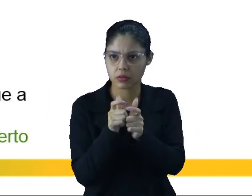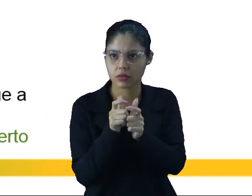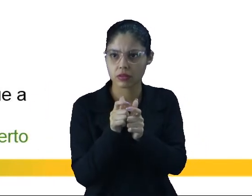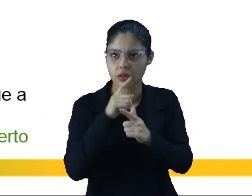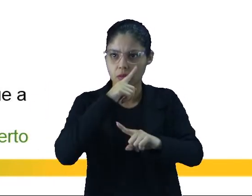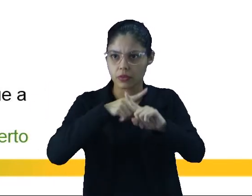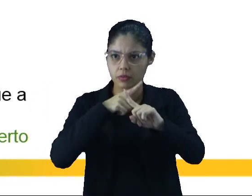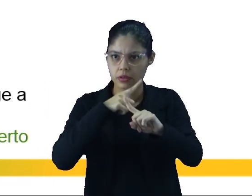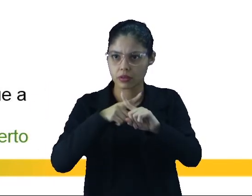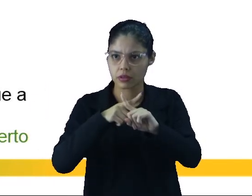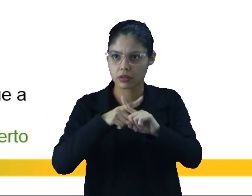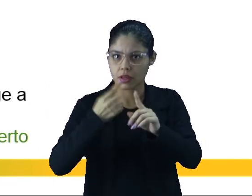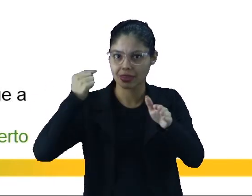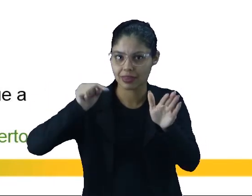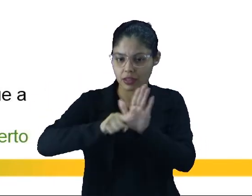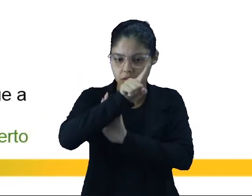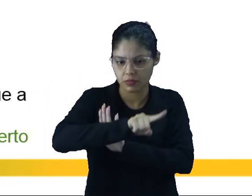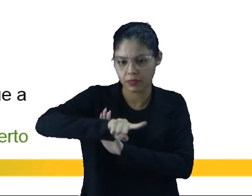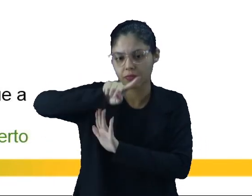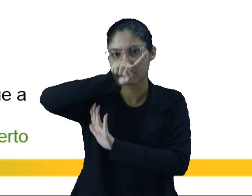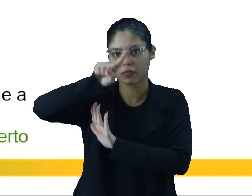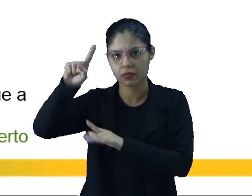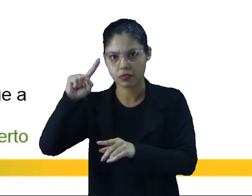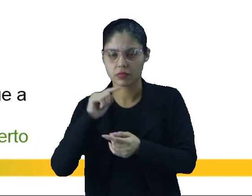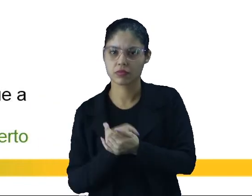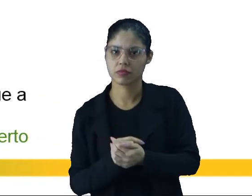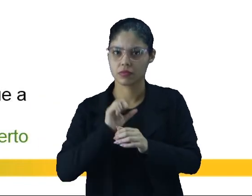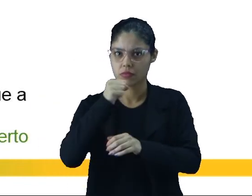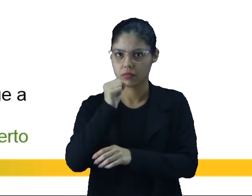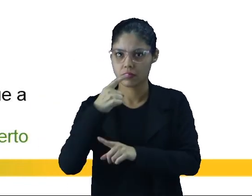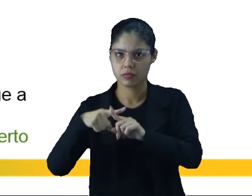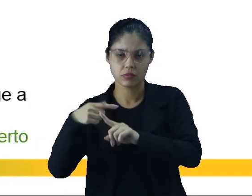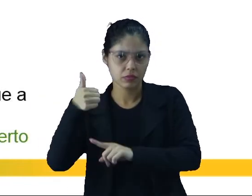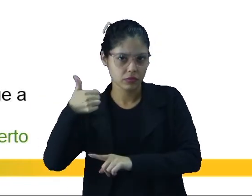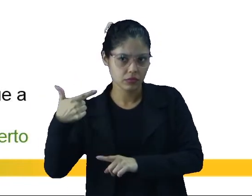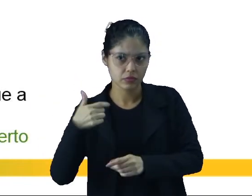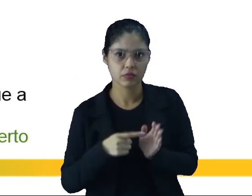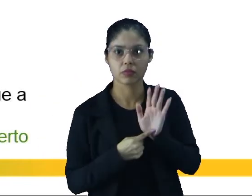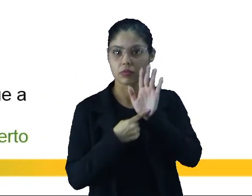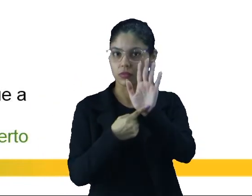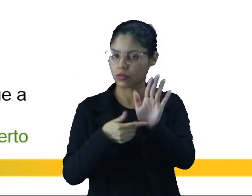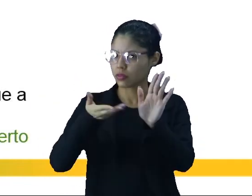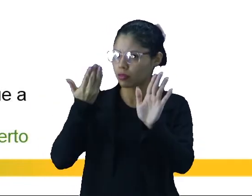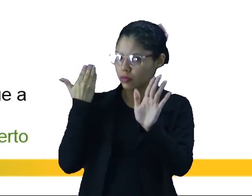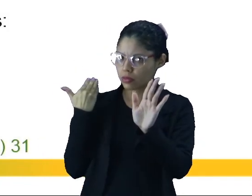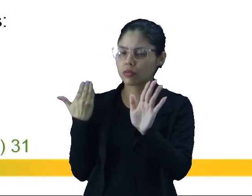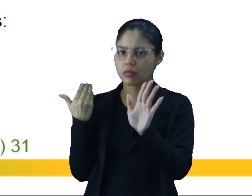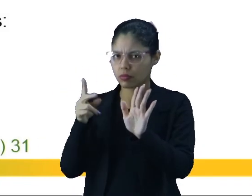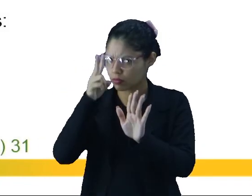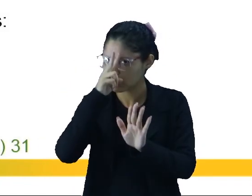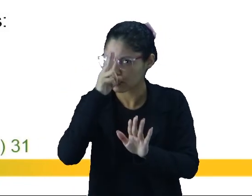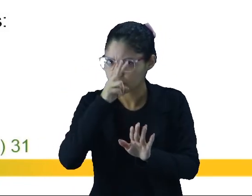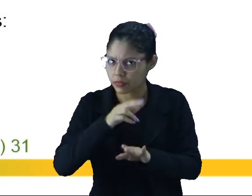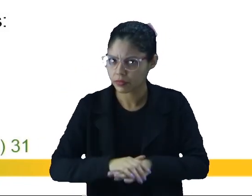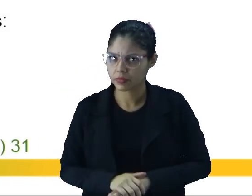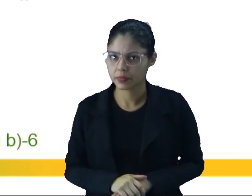a multiplicação dentro da raiz de 8 vezes 12. A gente mostrou isso ainda agorinha, você